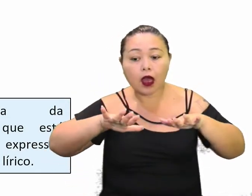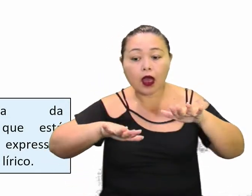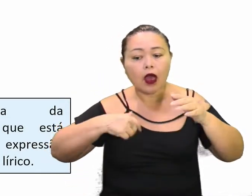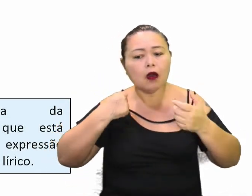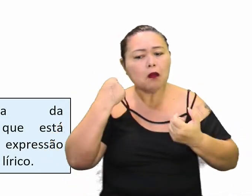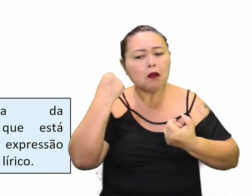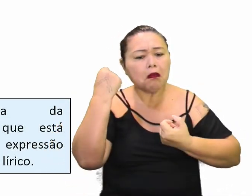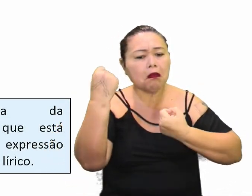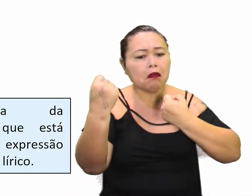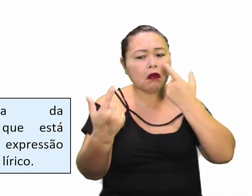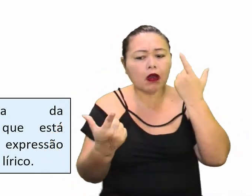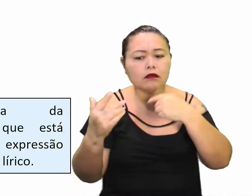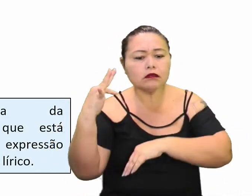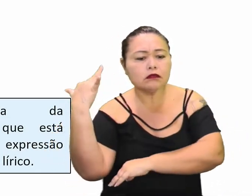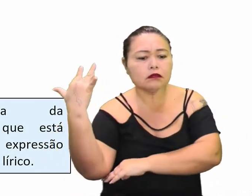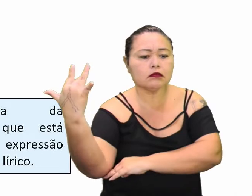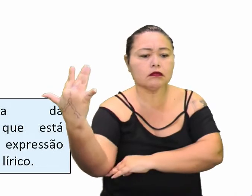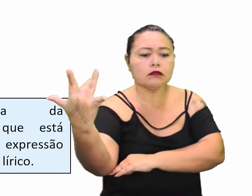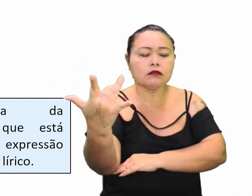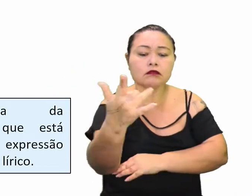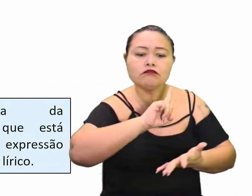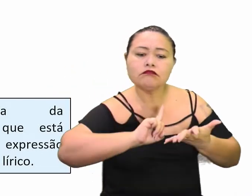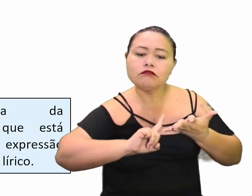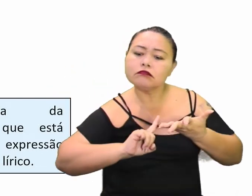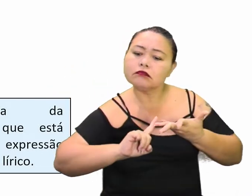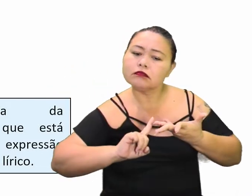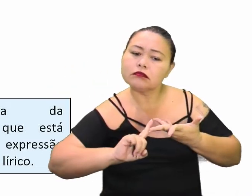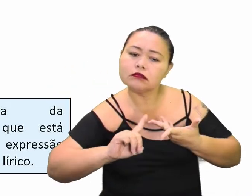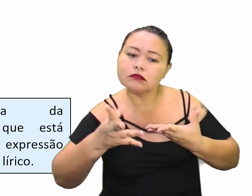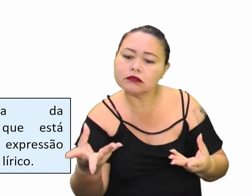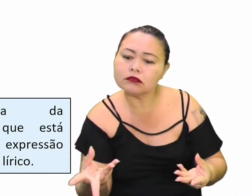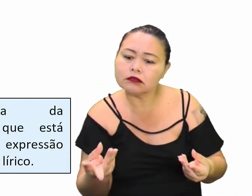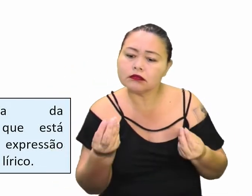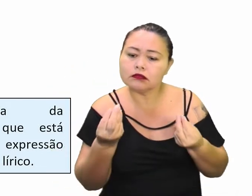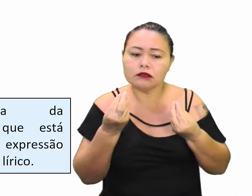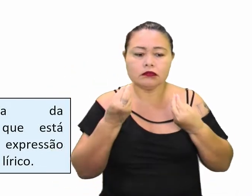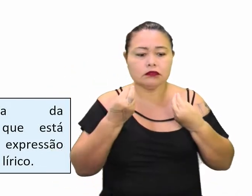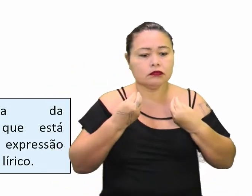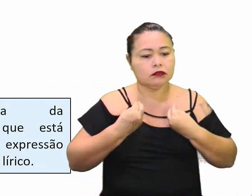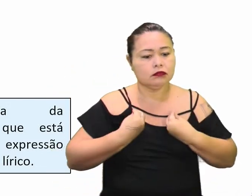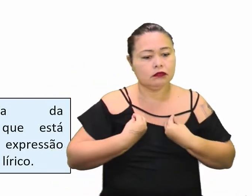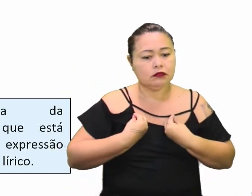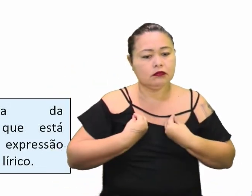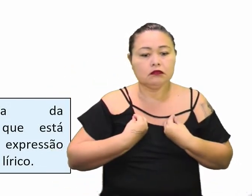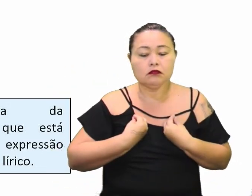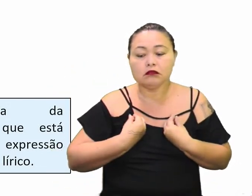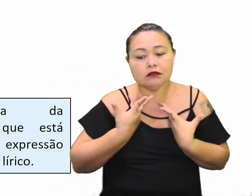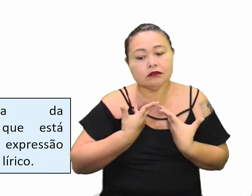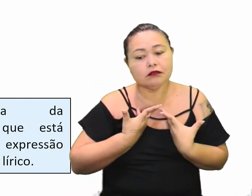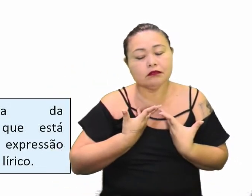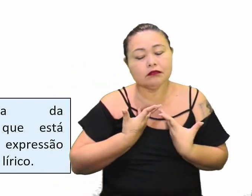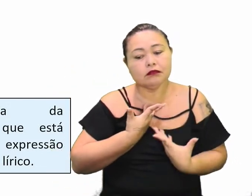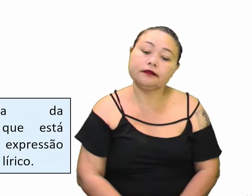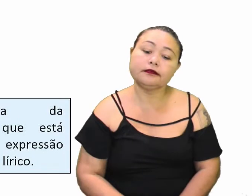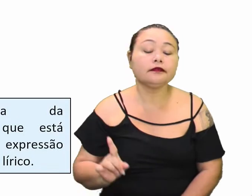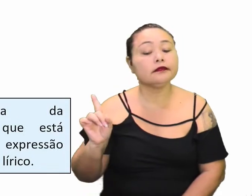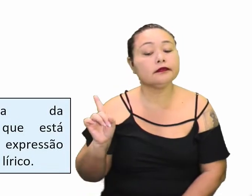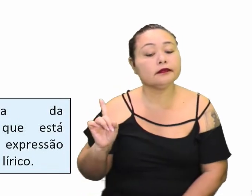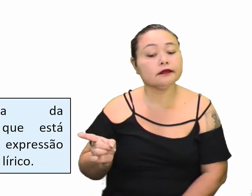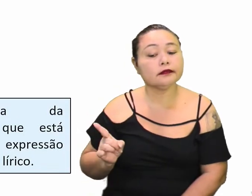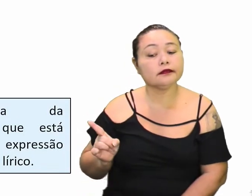Audelina, professora Audelina aí também. Olha só, viu que eu comecei diferente? Eu tentei, né? Oi!